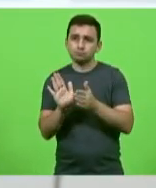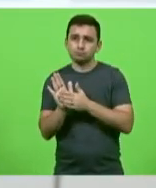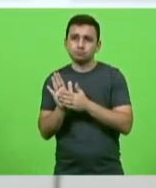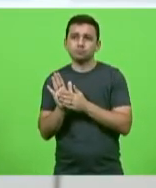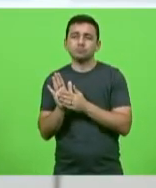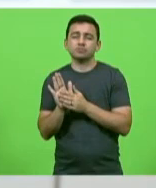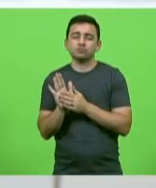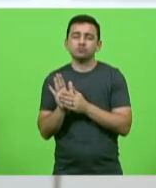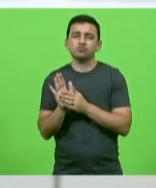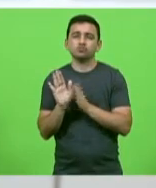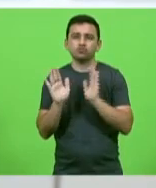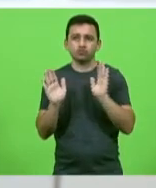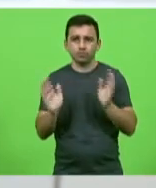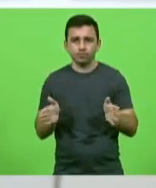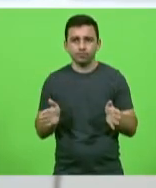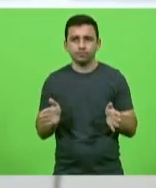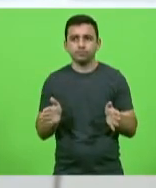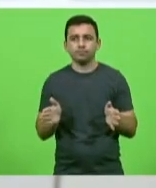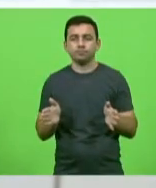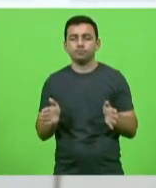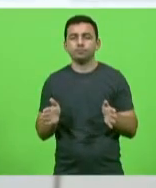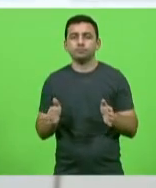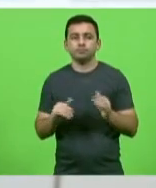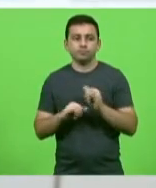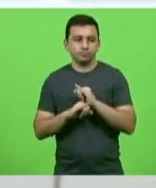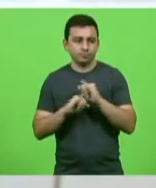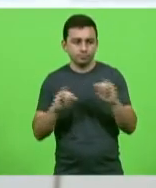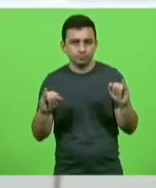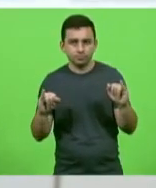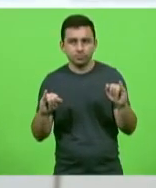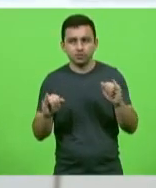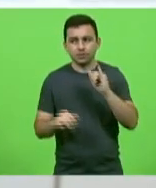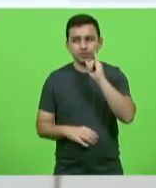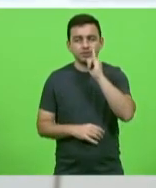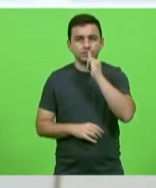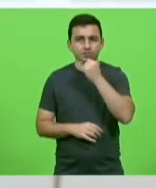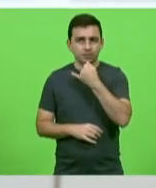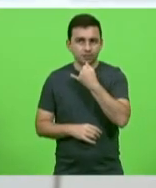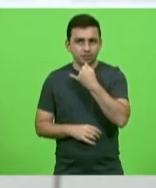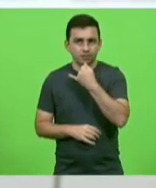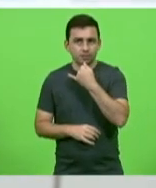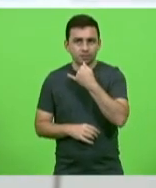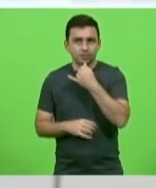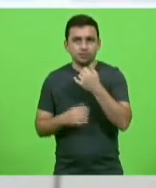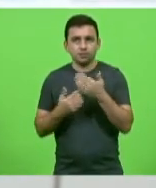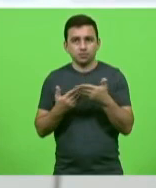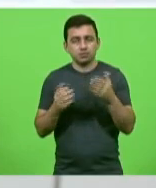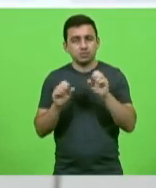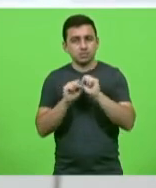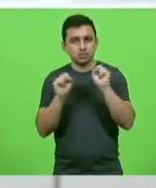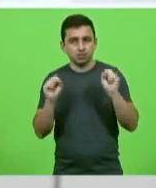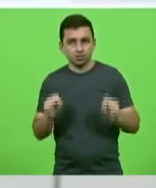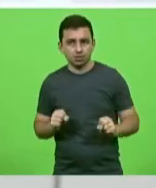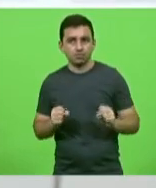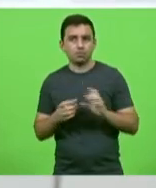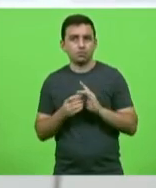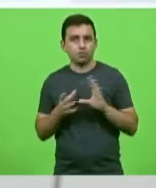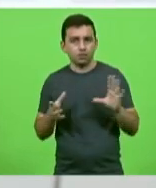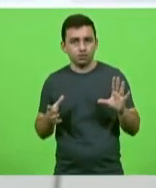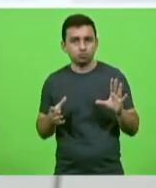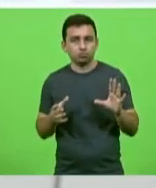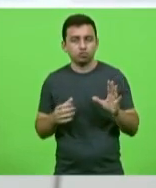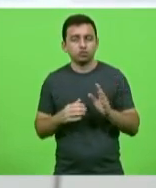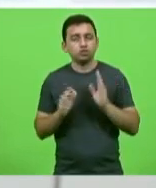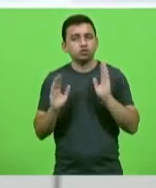configurada e forma infelizmente a vulnerar o sistema democrático feito